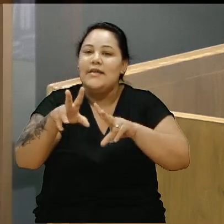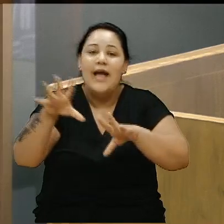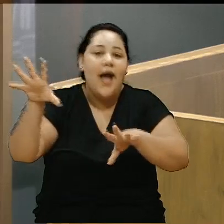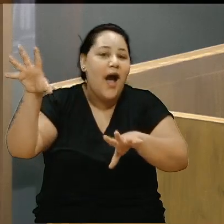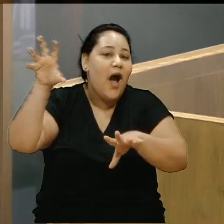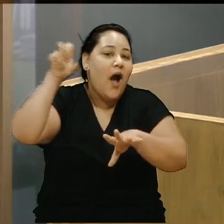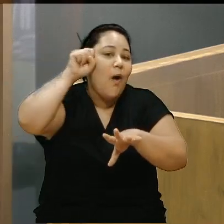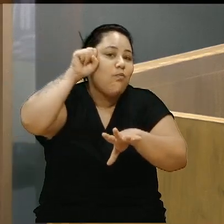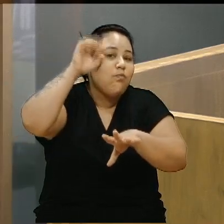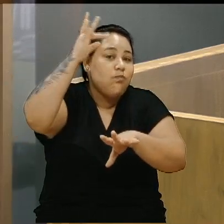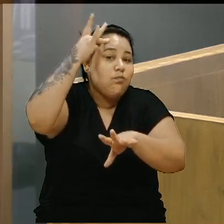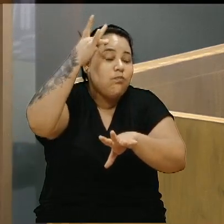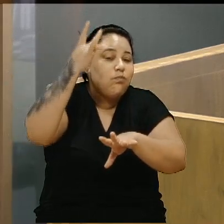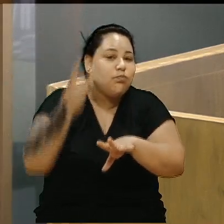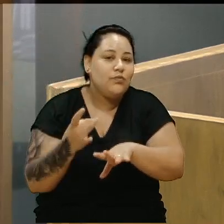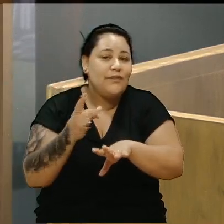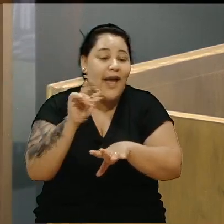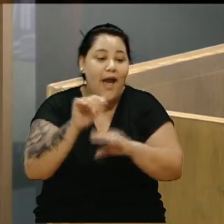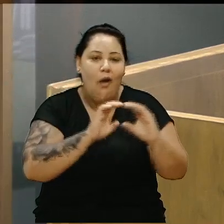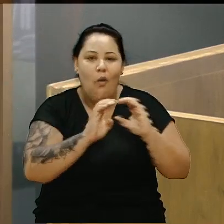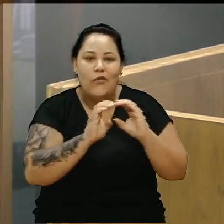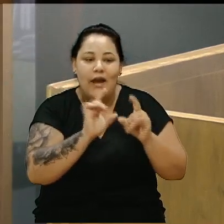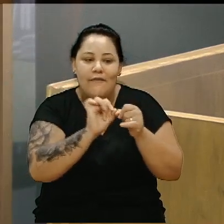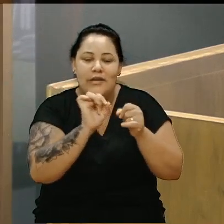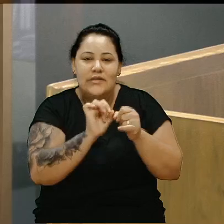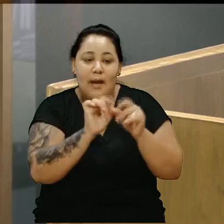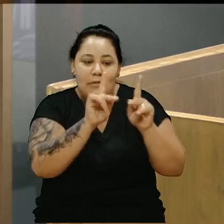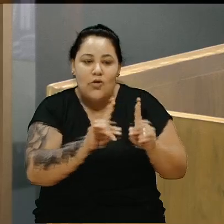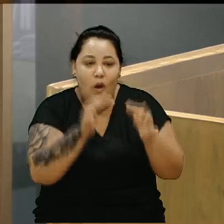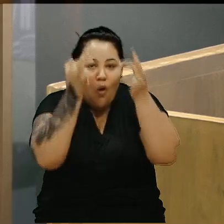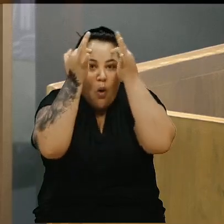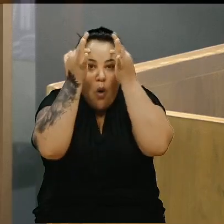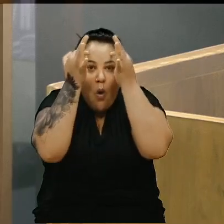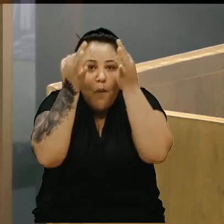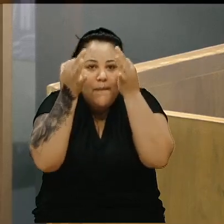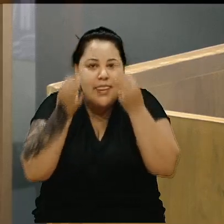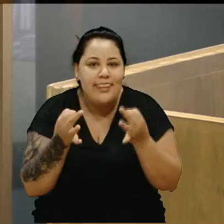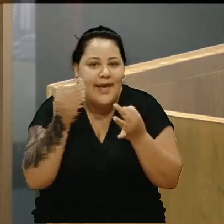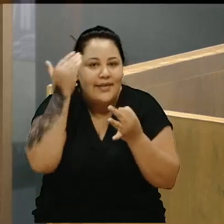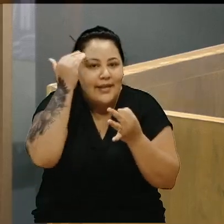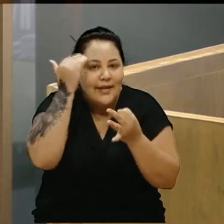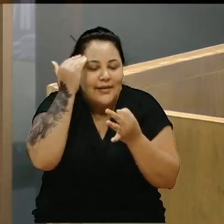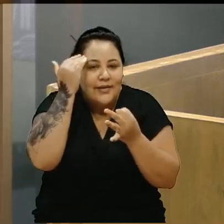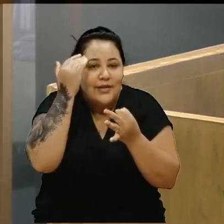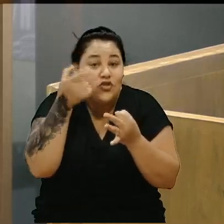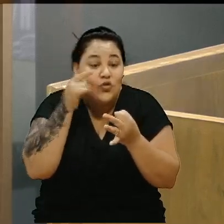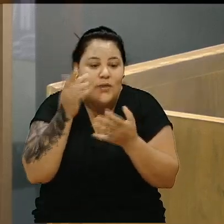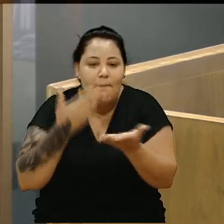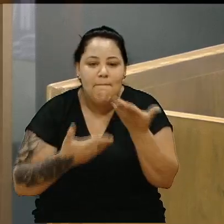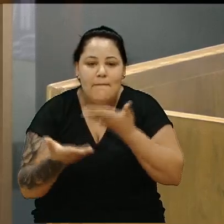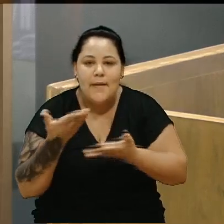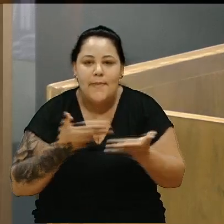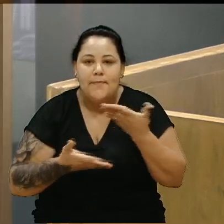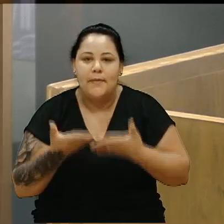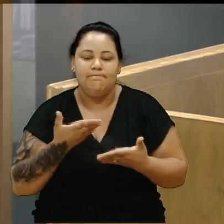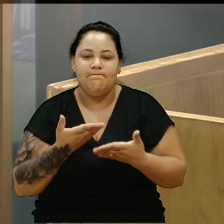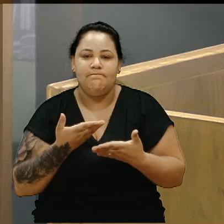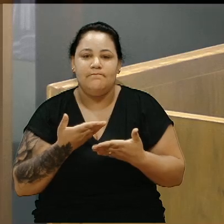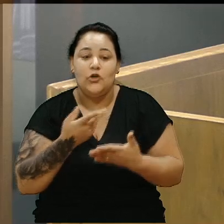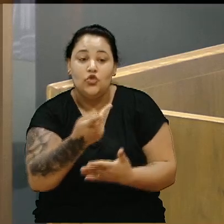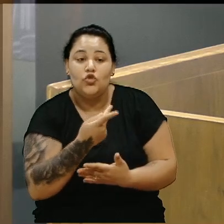é comunicar e fazer com que a pessoa tenha um entendimento, que nós consigamos trocar ideias da forma em que nós dois possamos